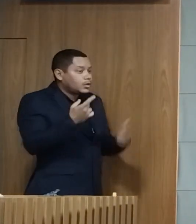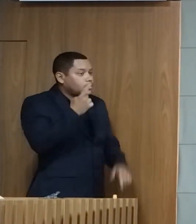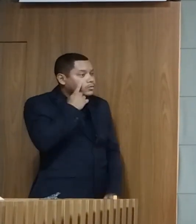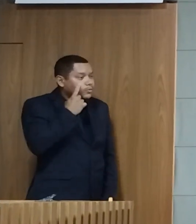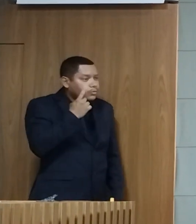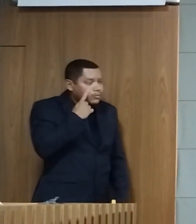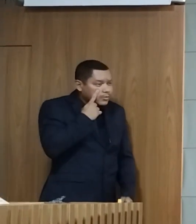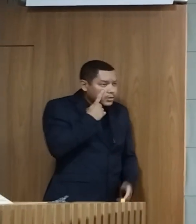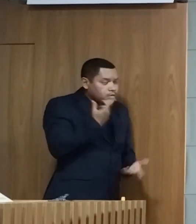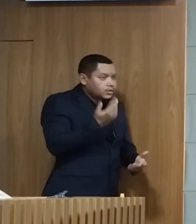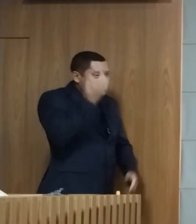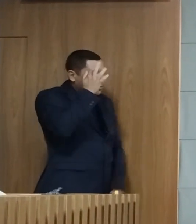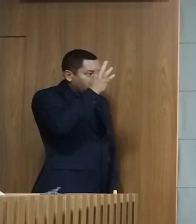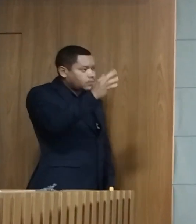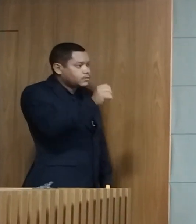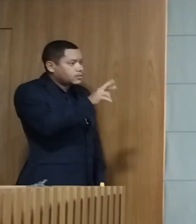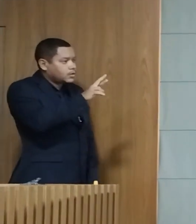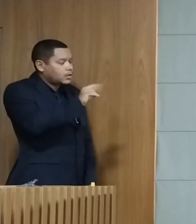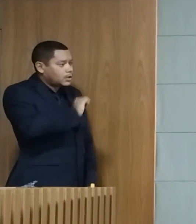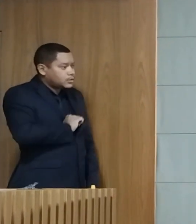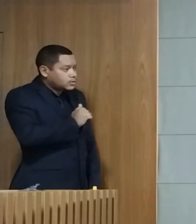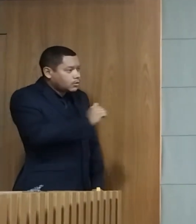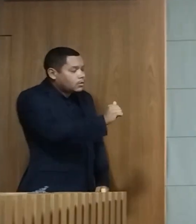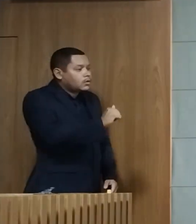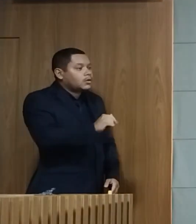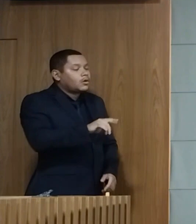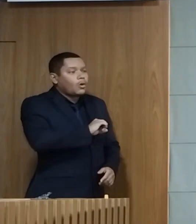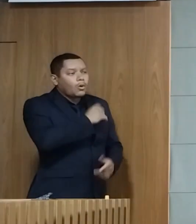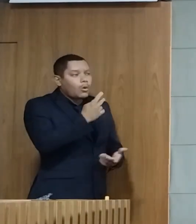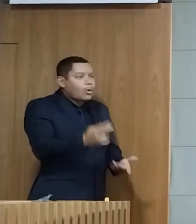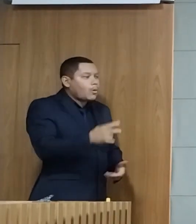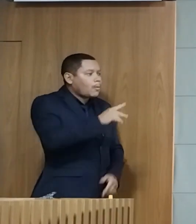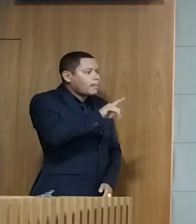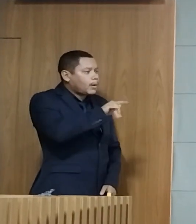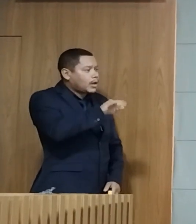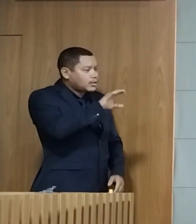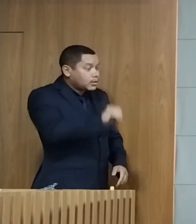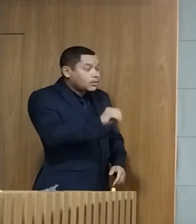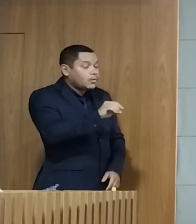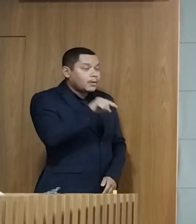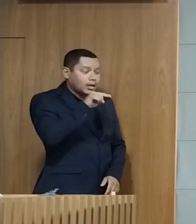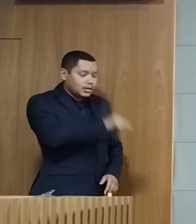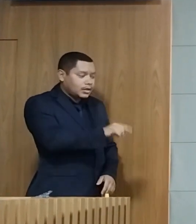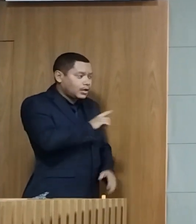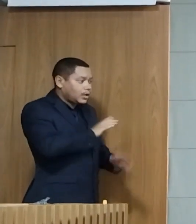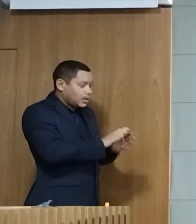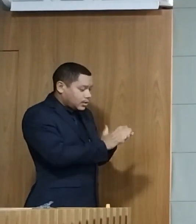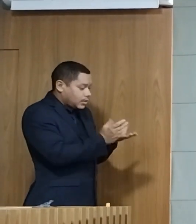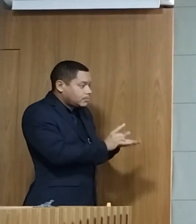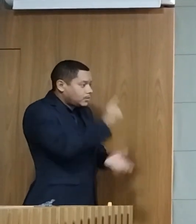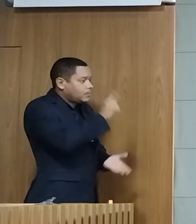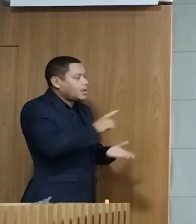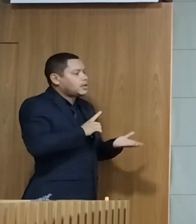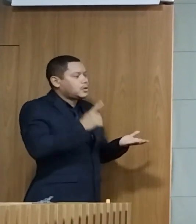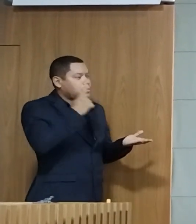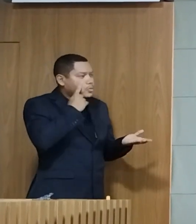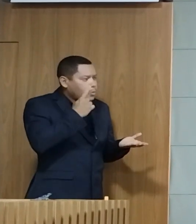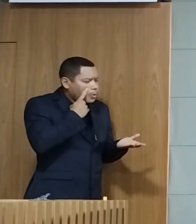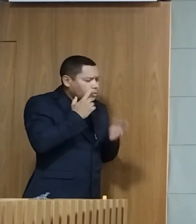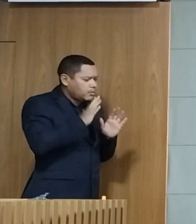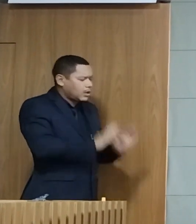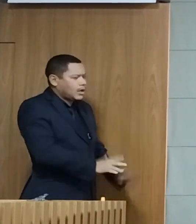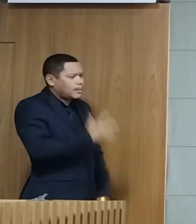Aristóteles, ninguém duvida de Platão, ninguém duvida do Código de Hammurabi, mas quando é a Bíblia, é dúvida, é ceticismo,